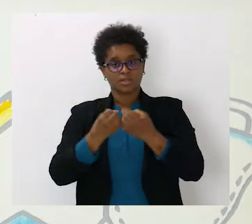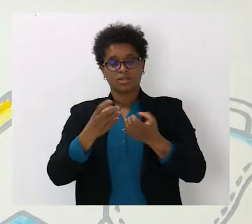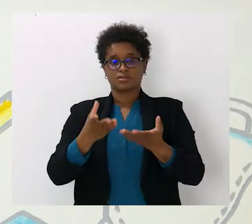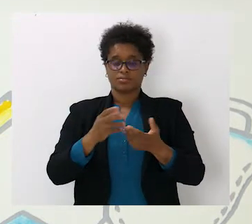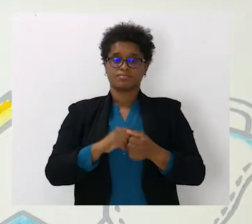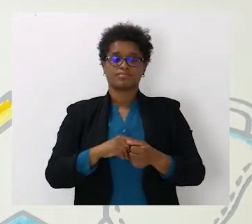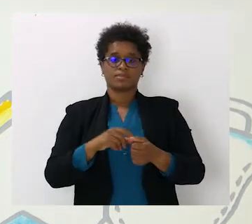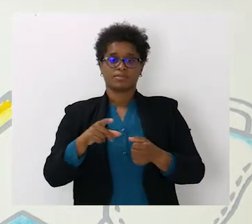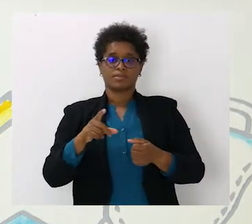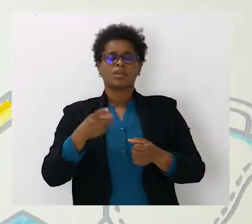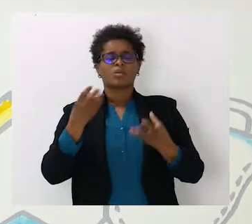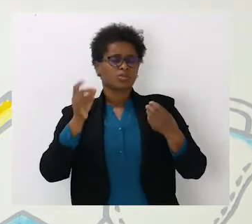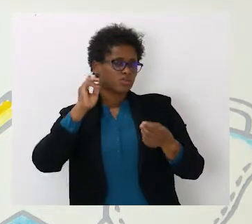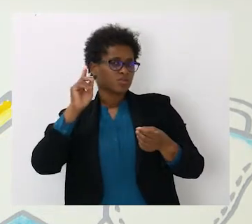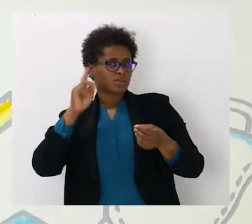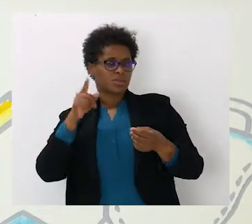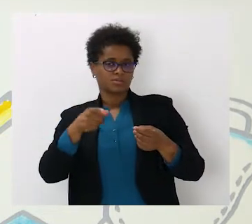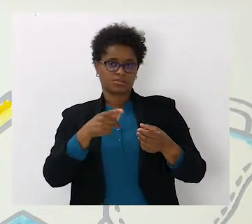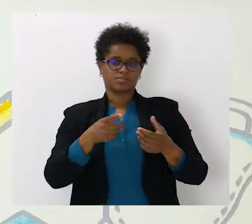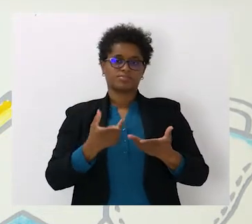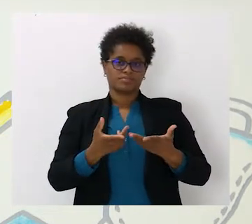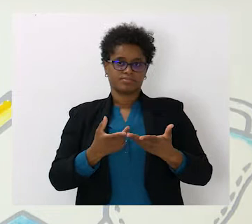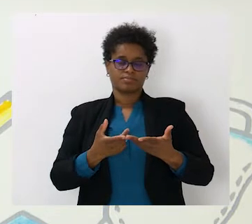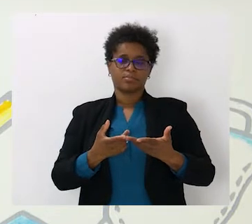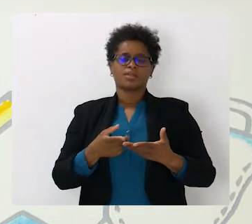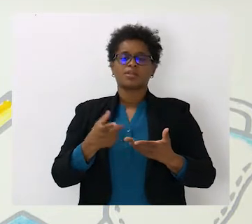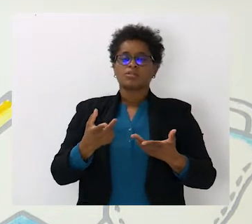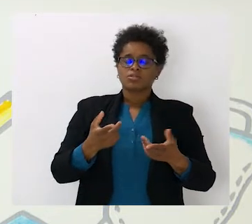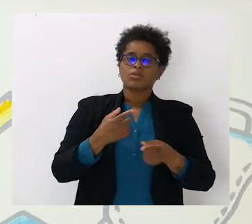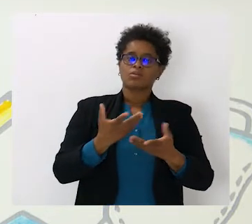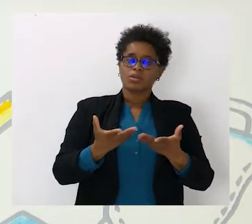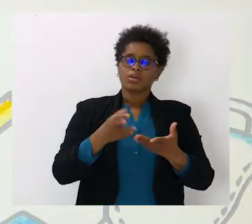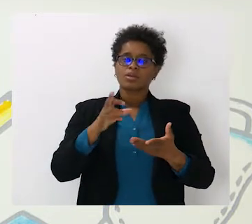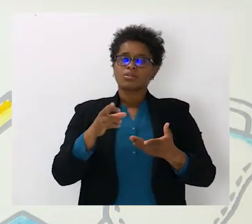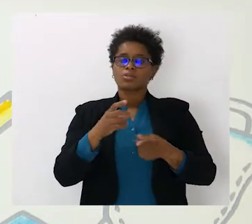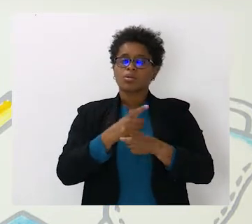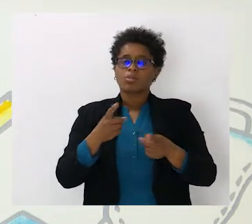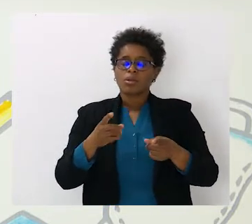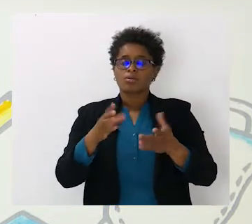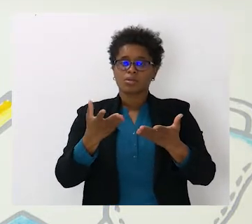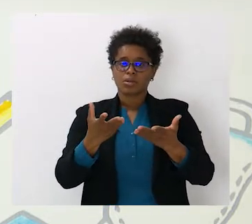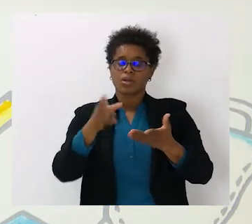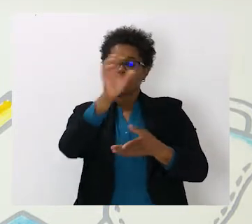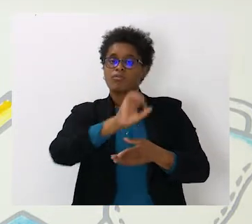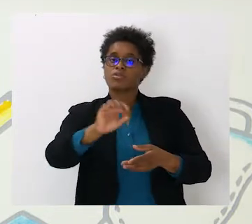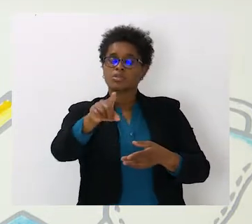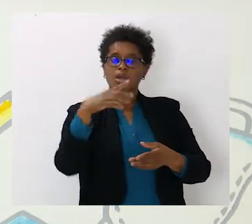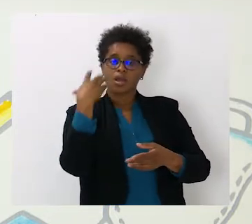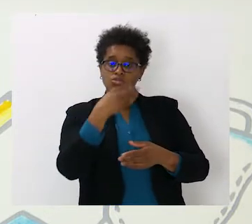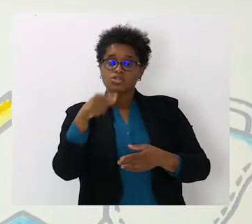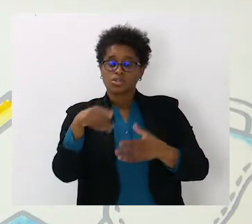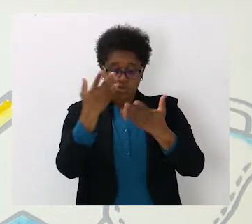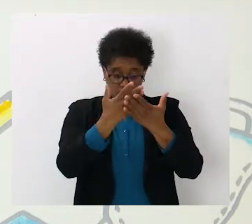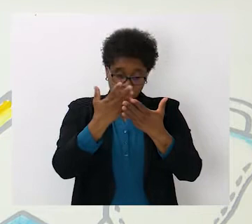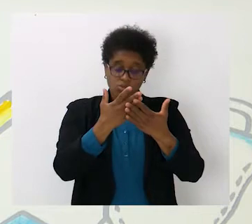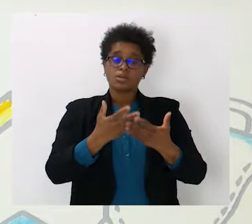sociedade antiga. É muito importante para o seu conhecimento. Razão pela qual você, aluno, está